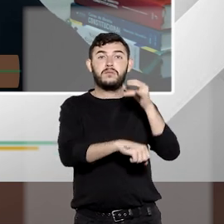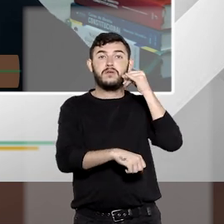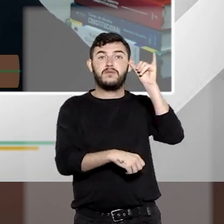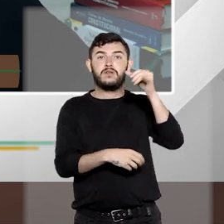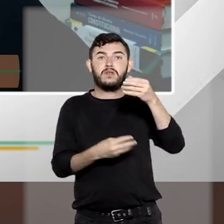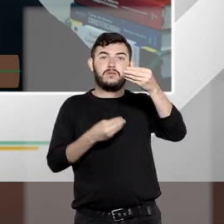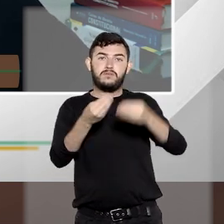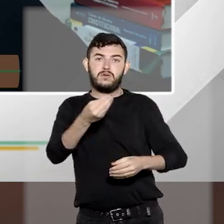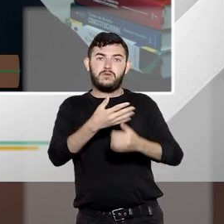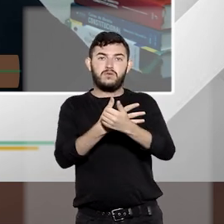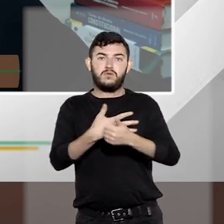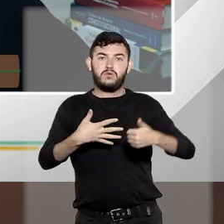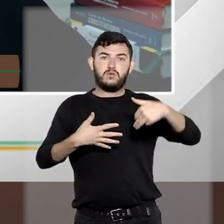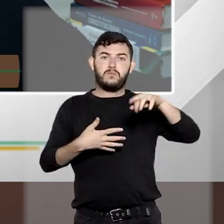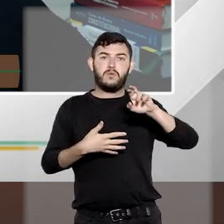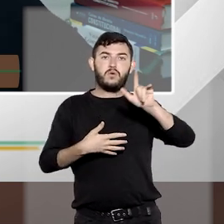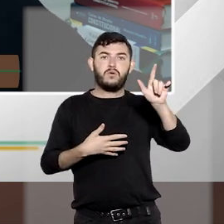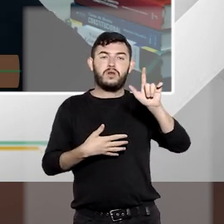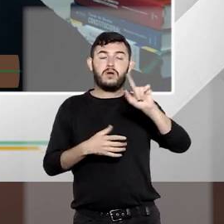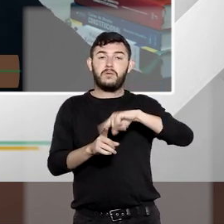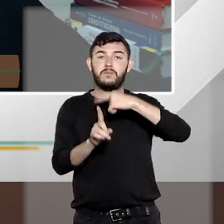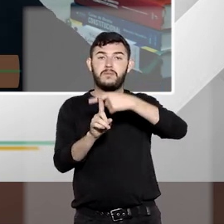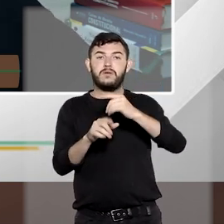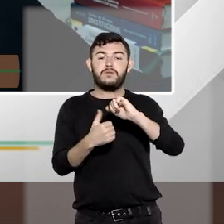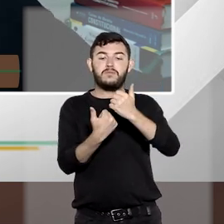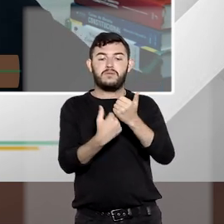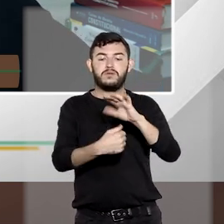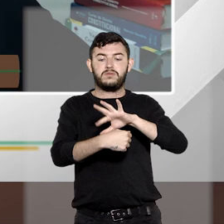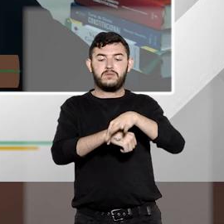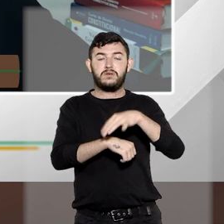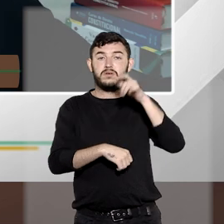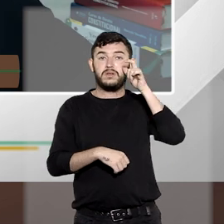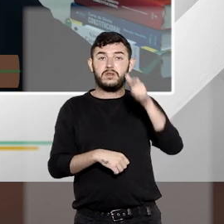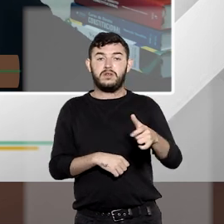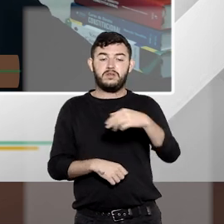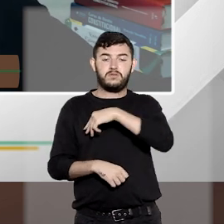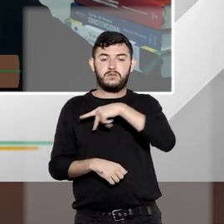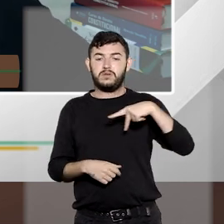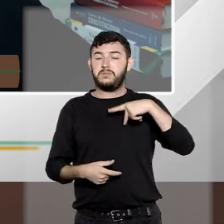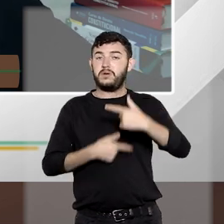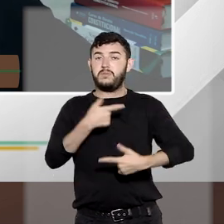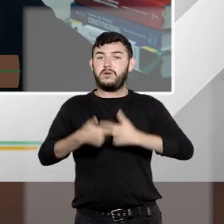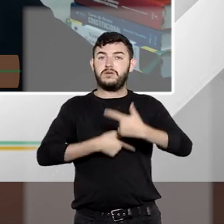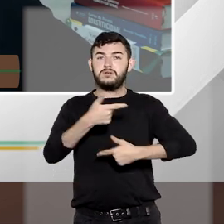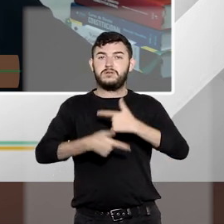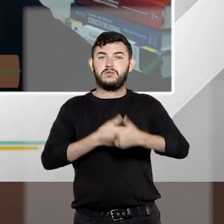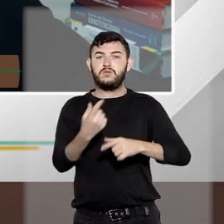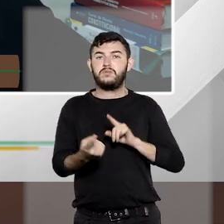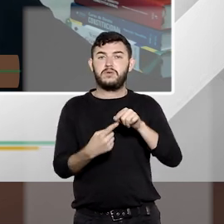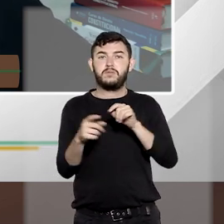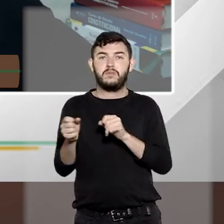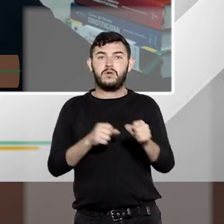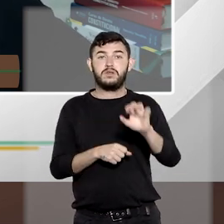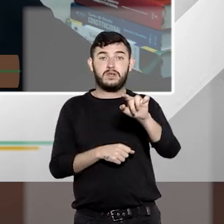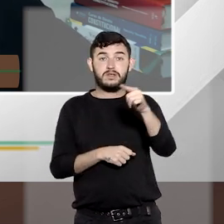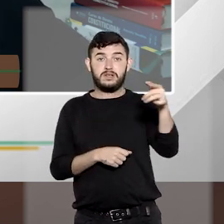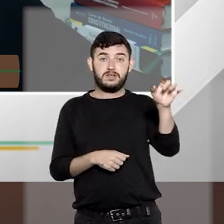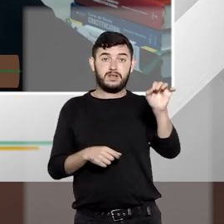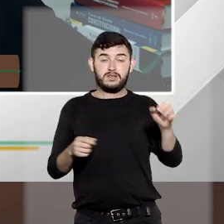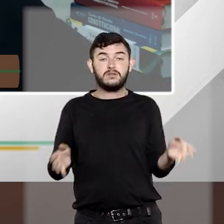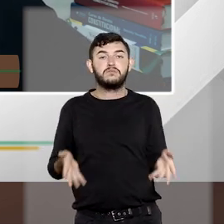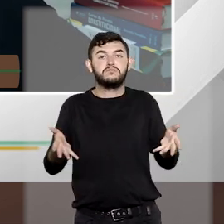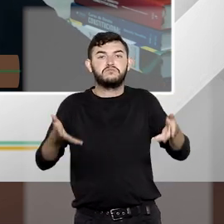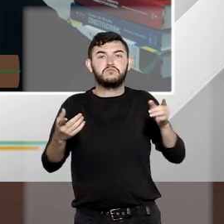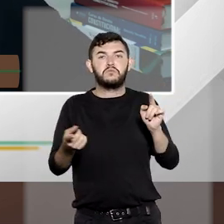tá? Então, eu entendo sim que é legítimo aí o interesse de agir do Ministério Público, tá, para poder mover a ação civil pública para garantia, sim,